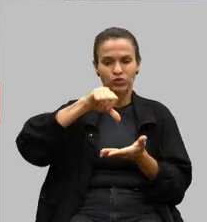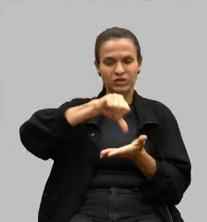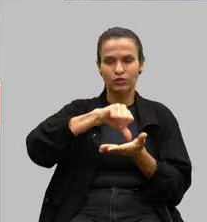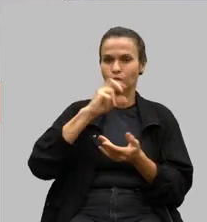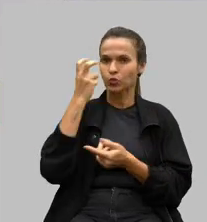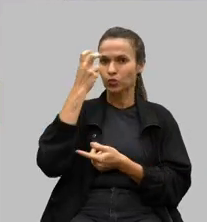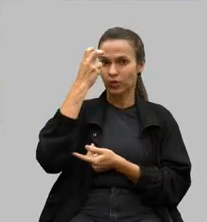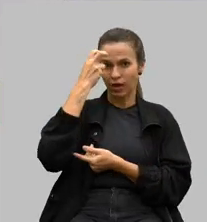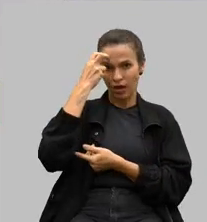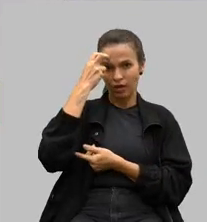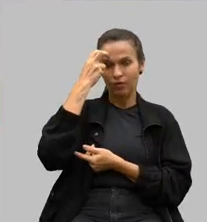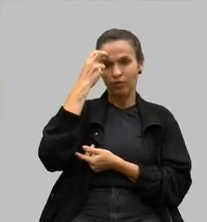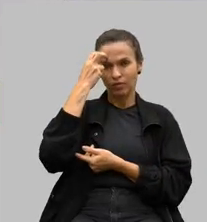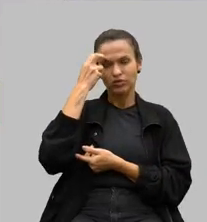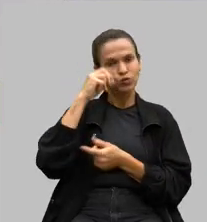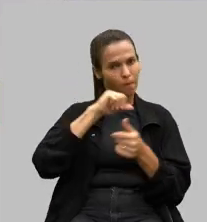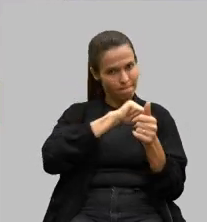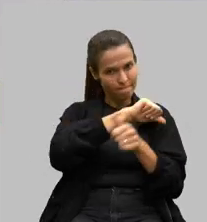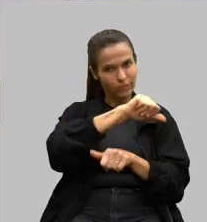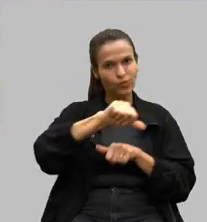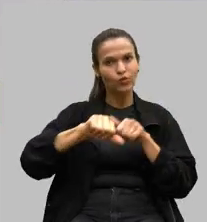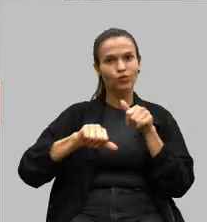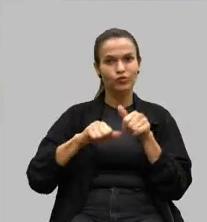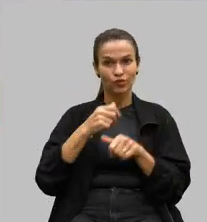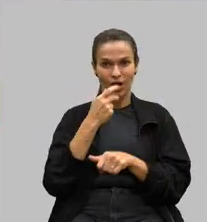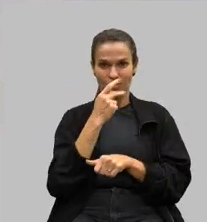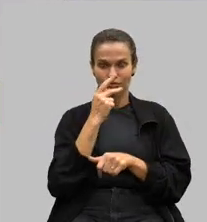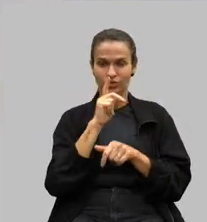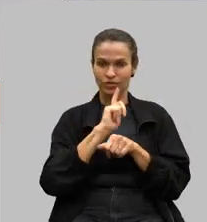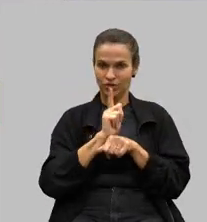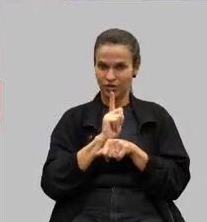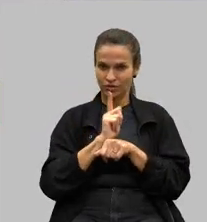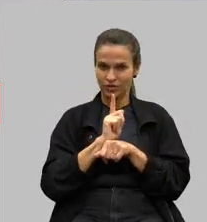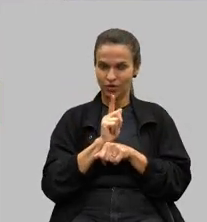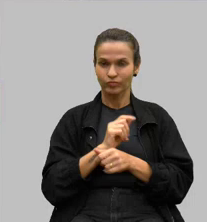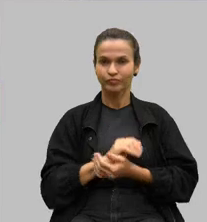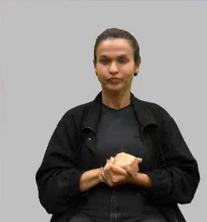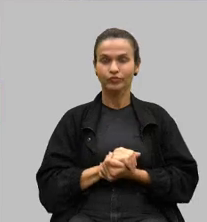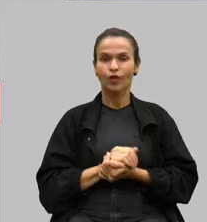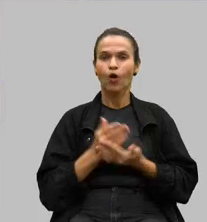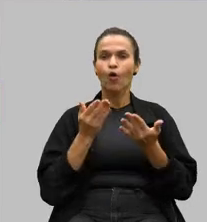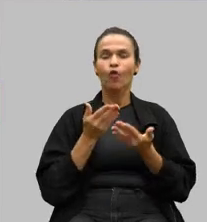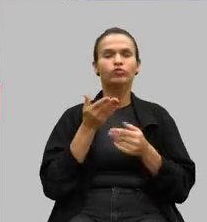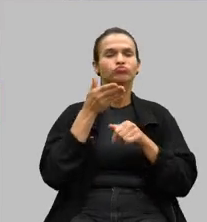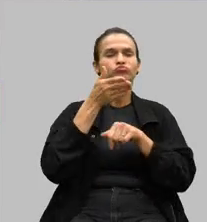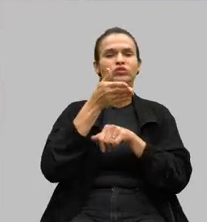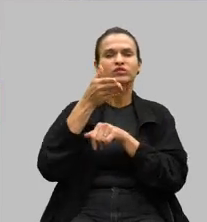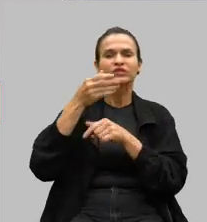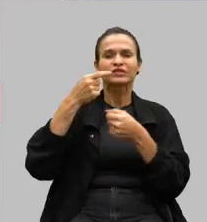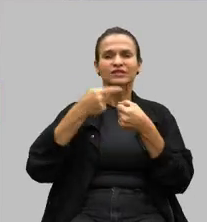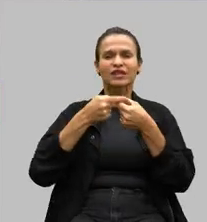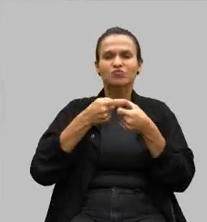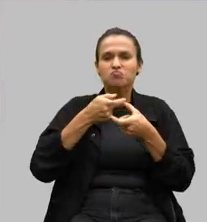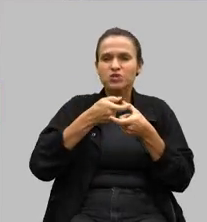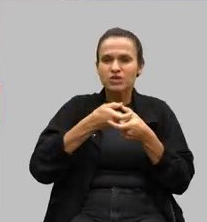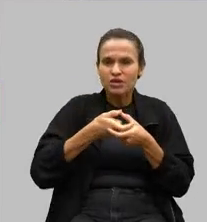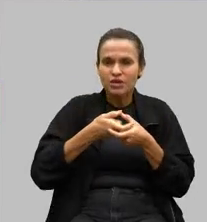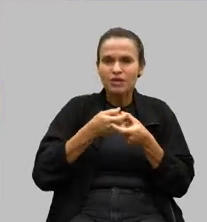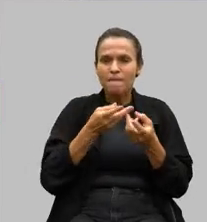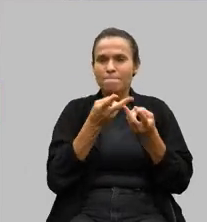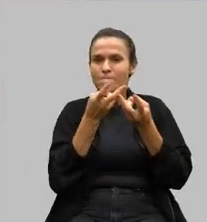e Isso mudou muito na sua gestão hoje nós chegamos em cidades pequenas e nós vemos